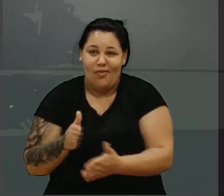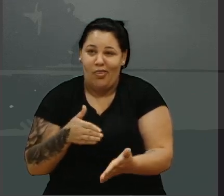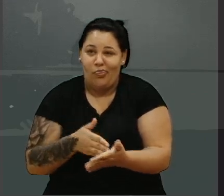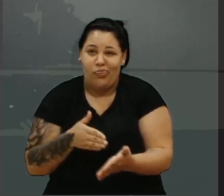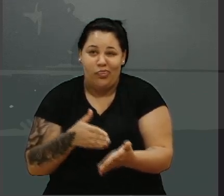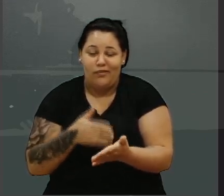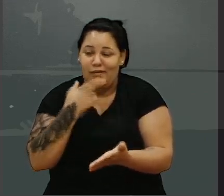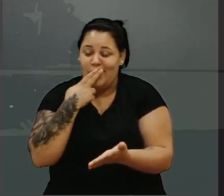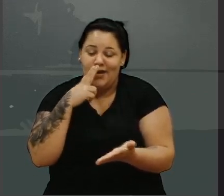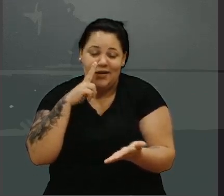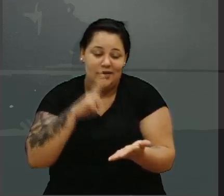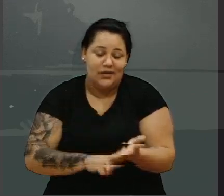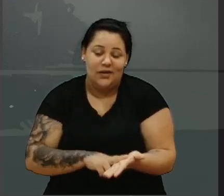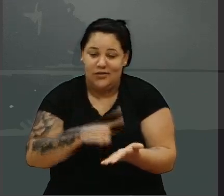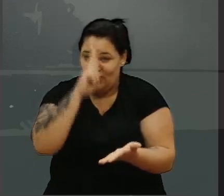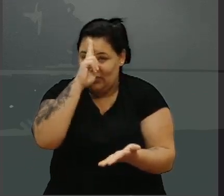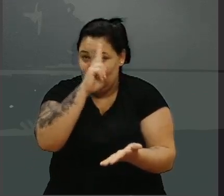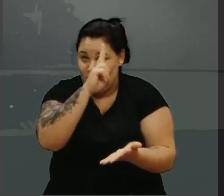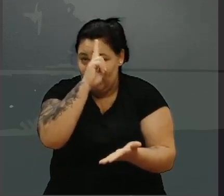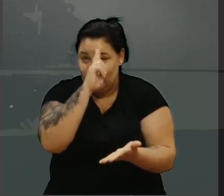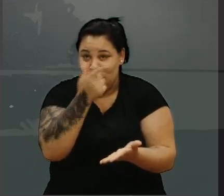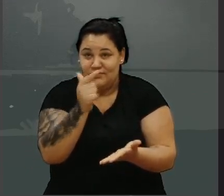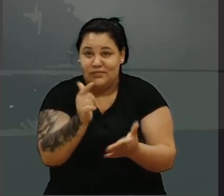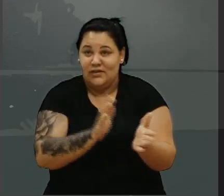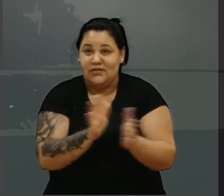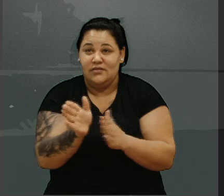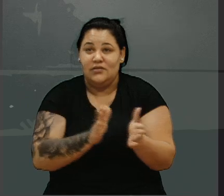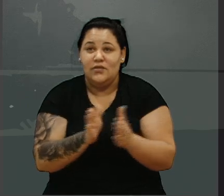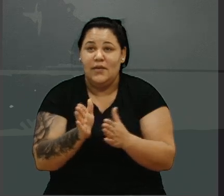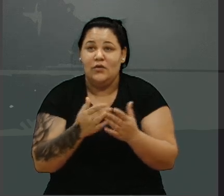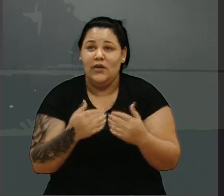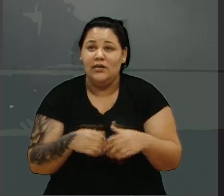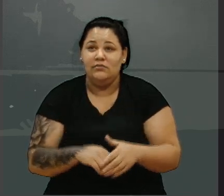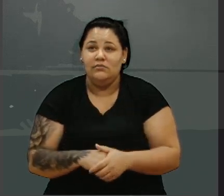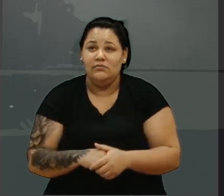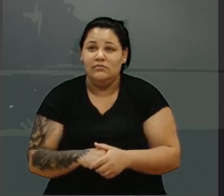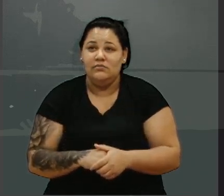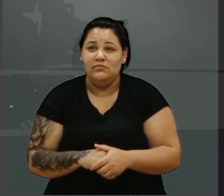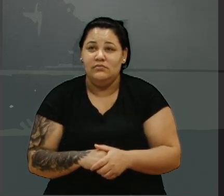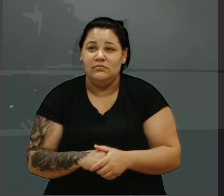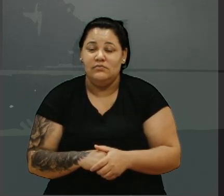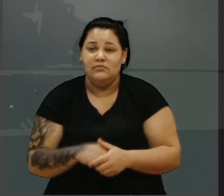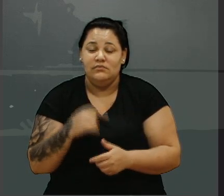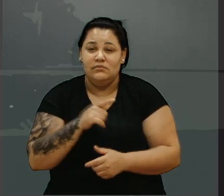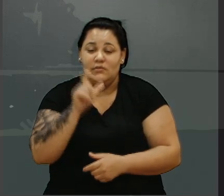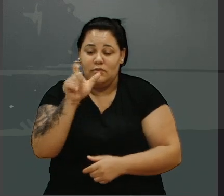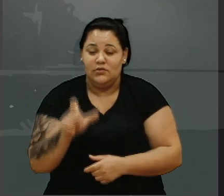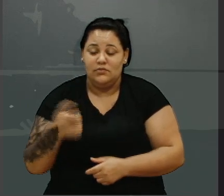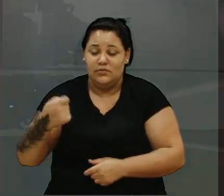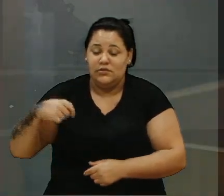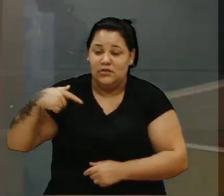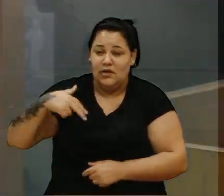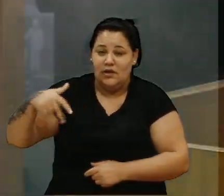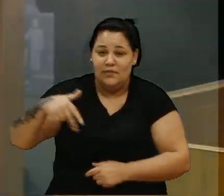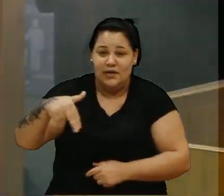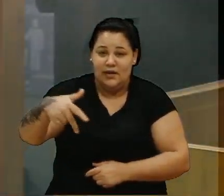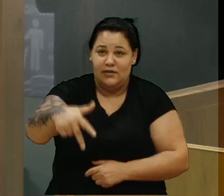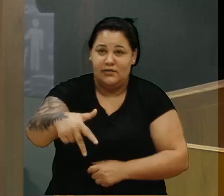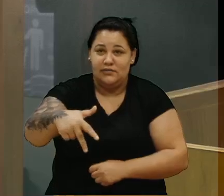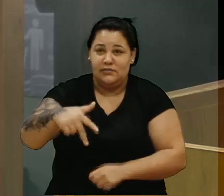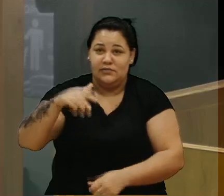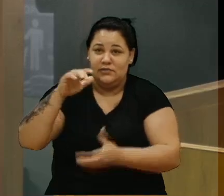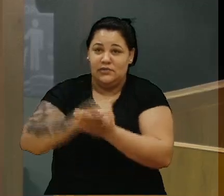carteiro, o motorista por aplicativo não acessa. E essa pessoa tem que caminhar, idoso, um casal de idosos que